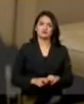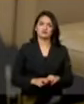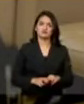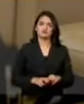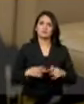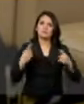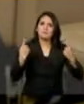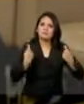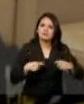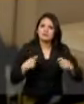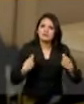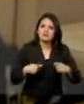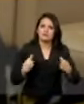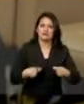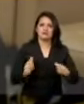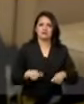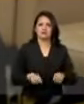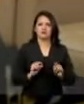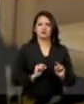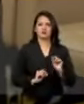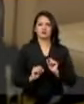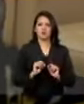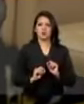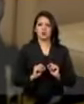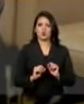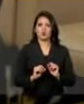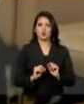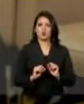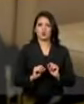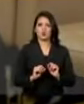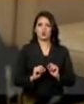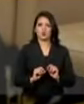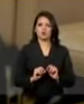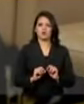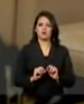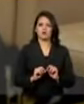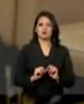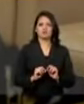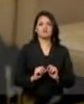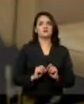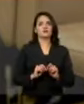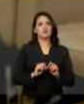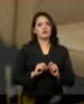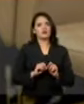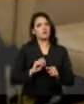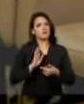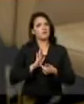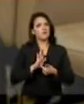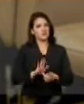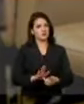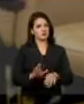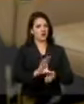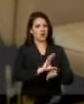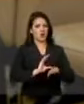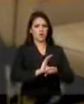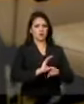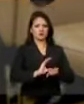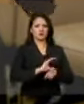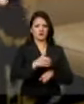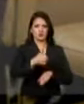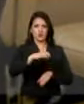deixarmos de lado a constatação de que o Constituinte, em 1988,